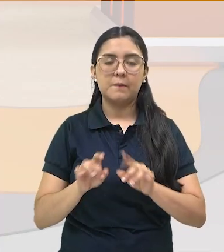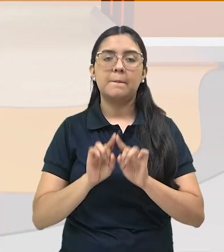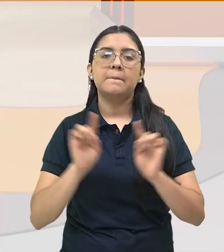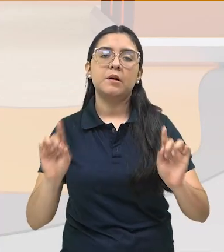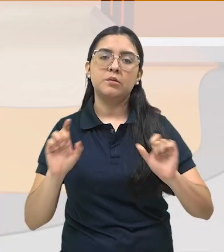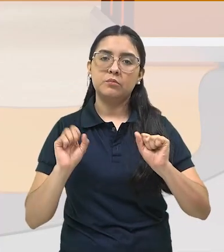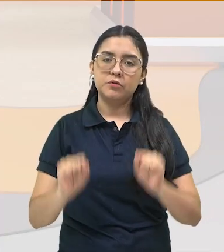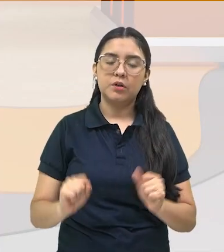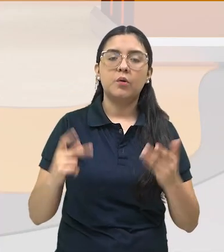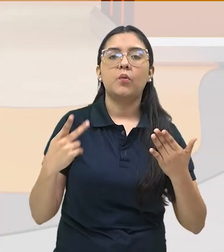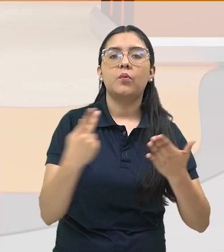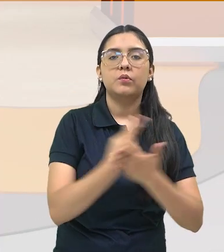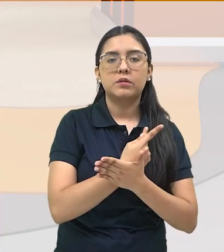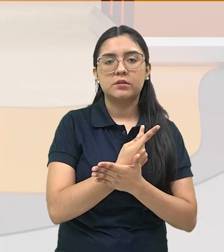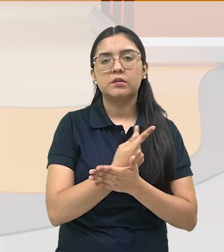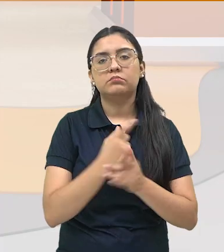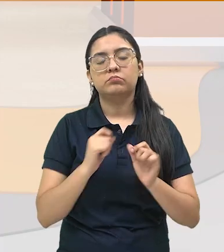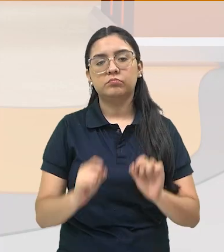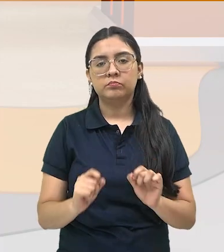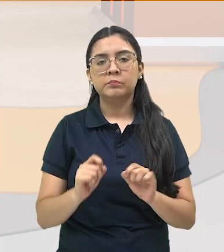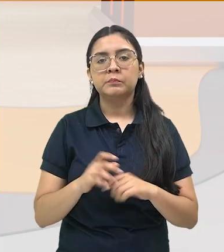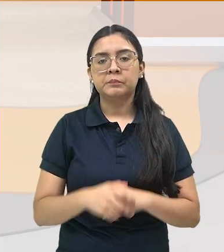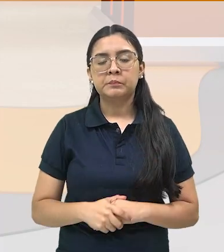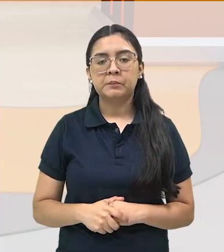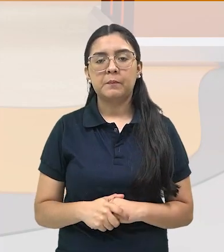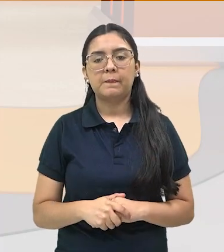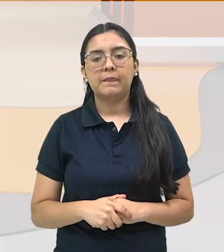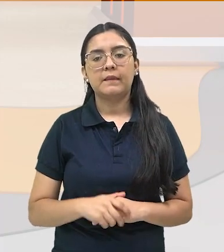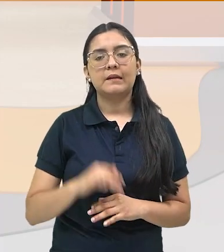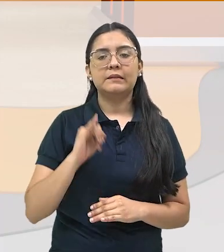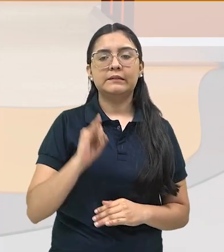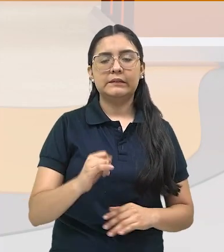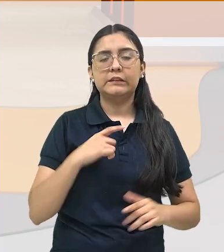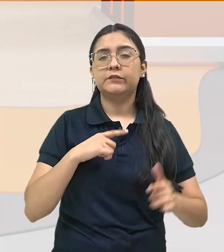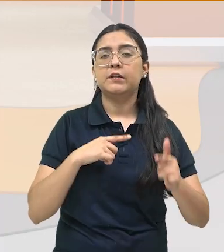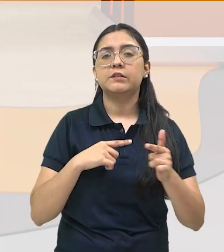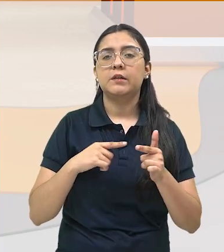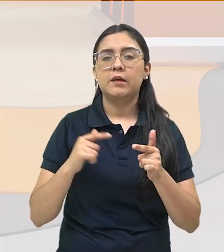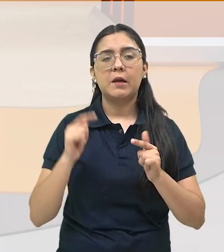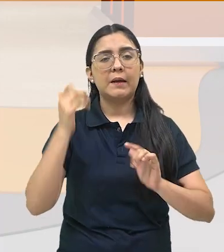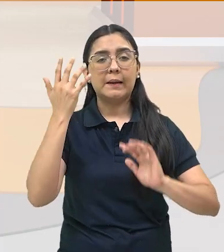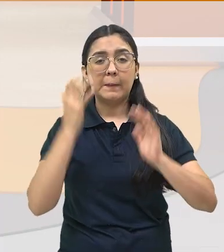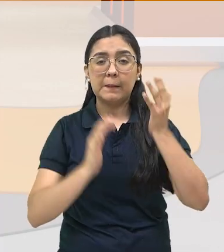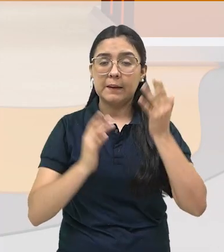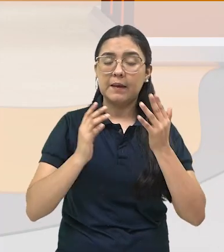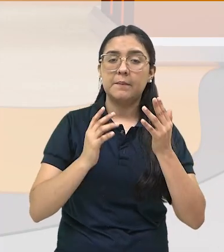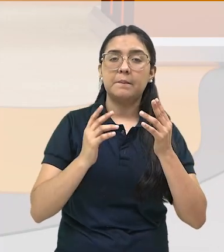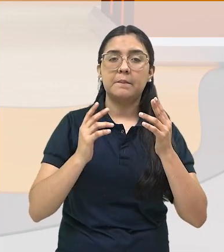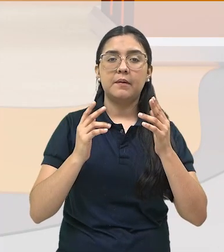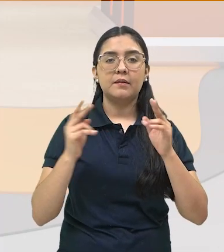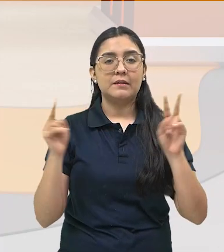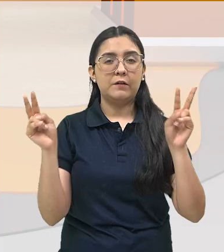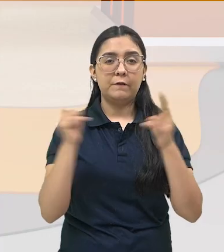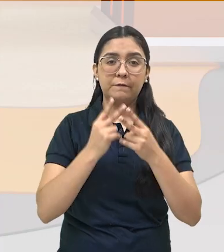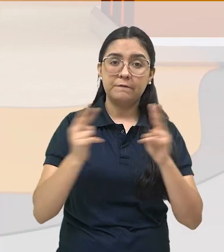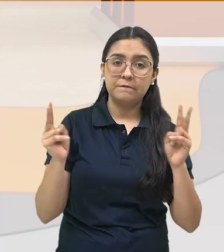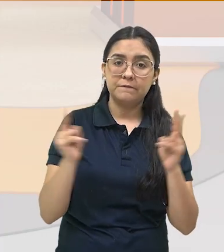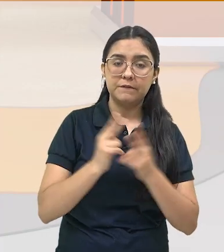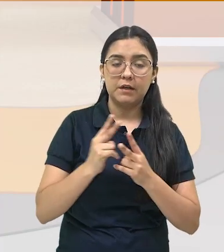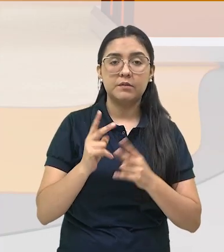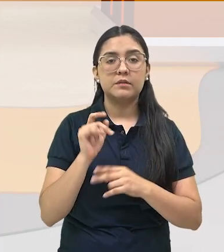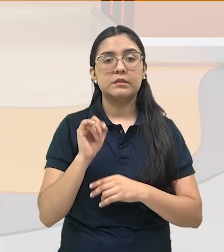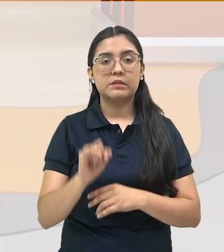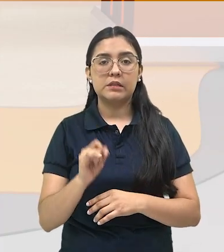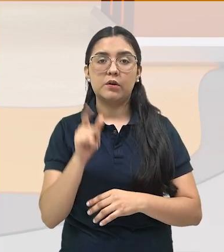poderiam alterar essa quantidade de dias eram grandes. Se tivesse temporal, se os ventos não fossem favoráveis, se as correntes marítimas